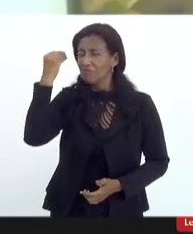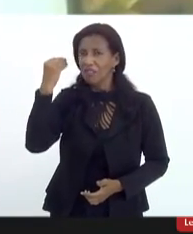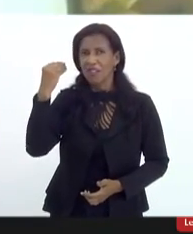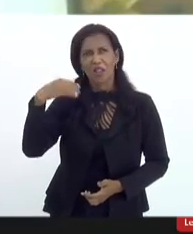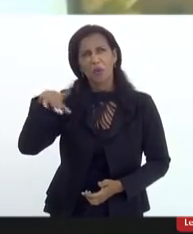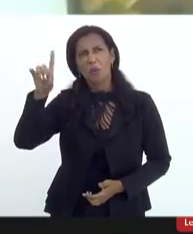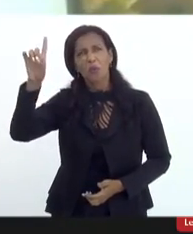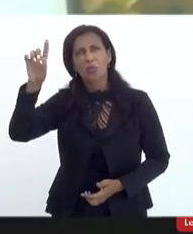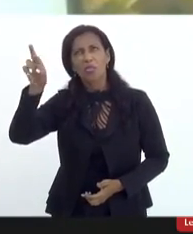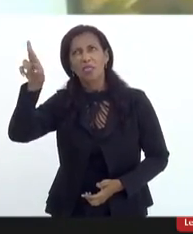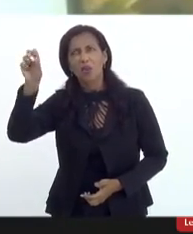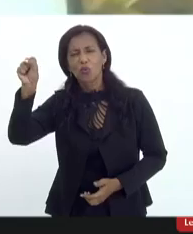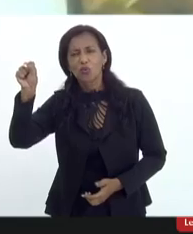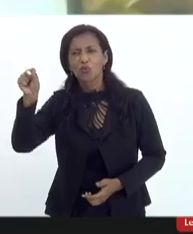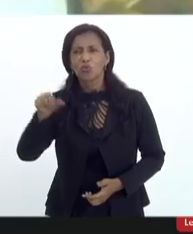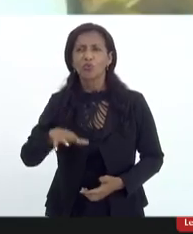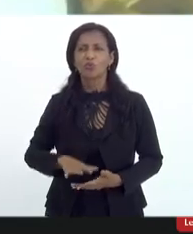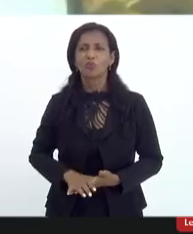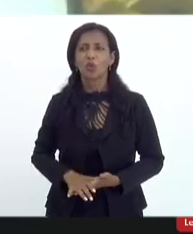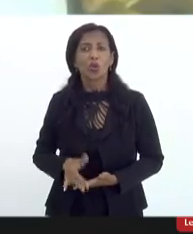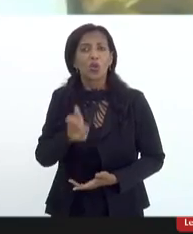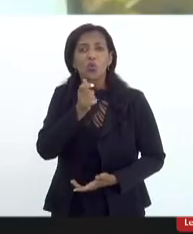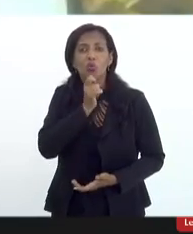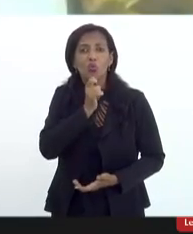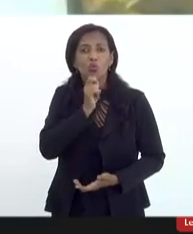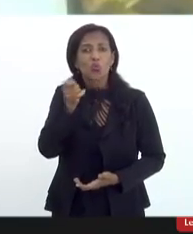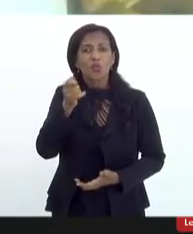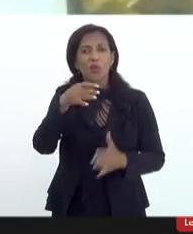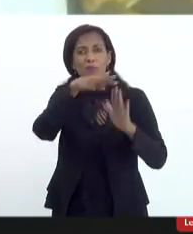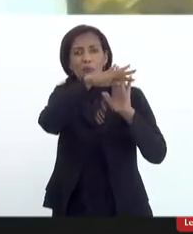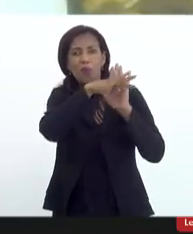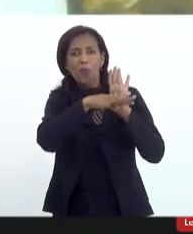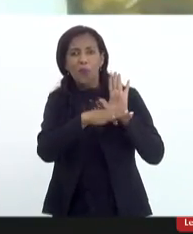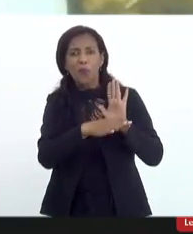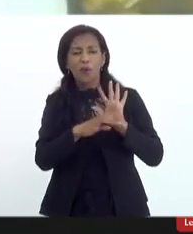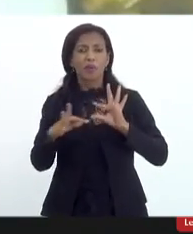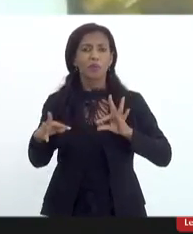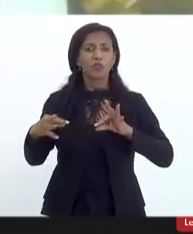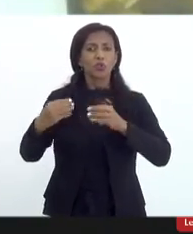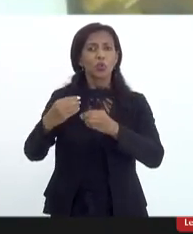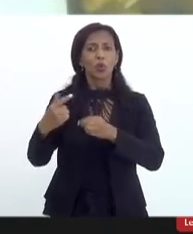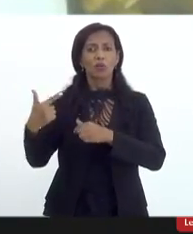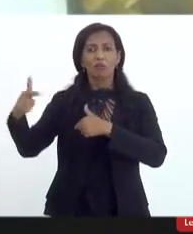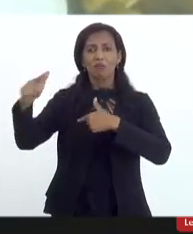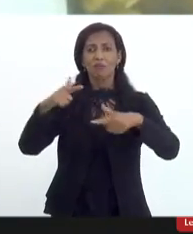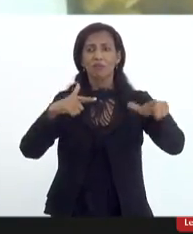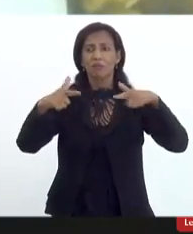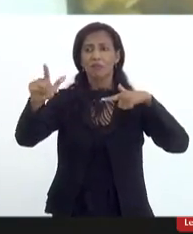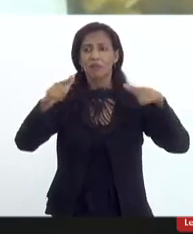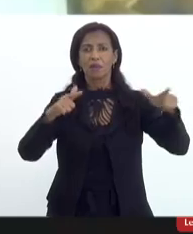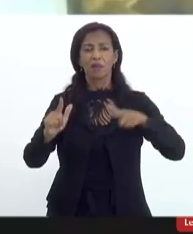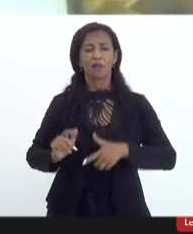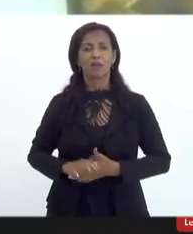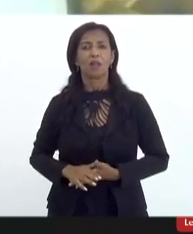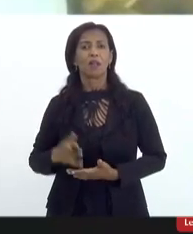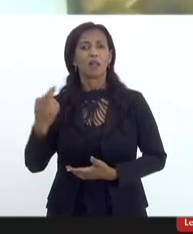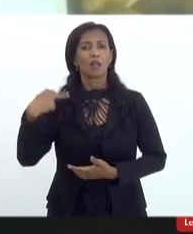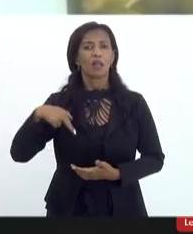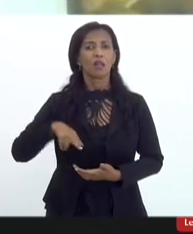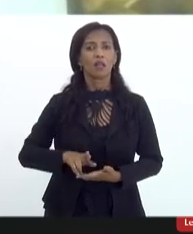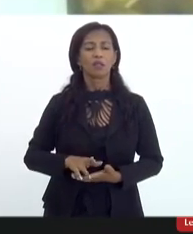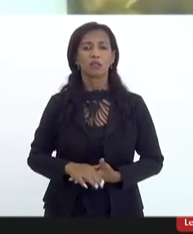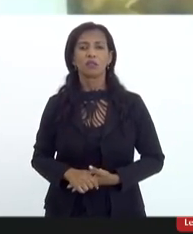Deus, e não tem programas de todas as outras matrizes religiosas.